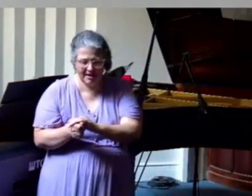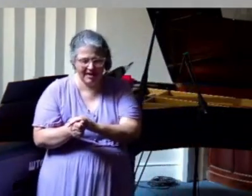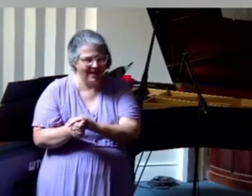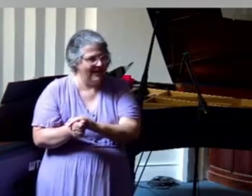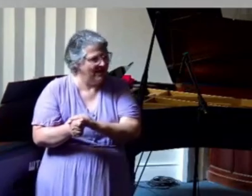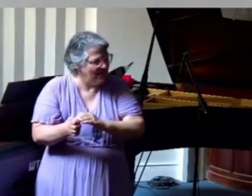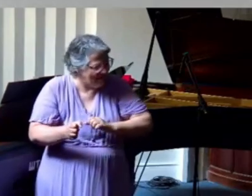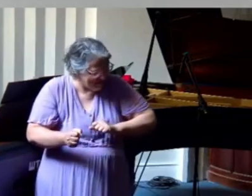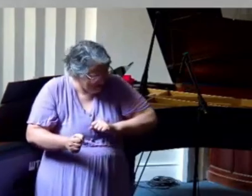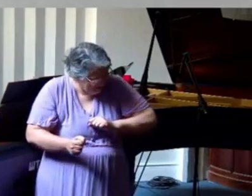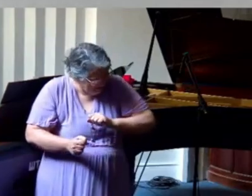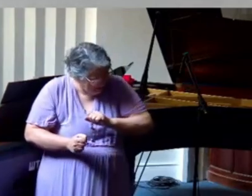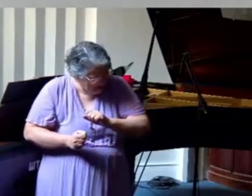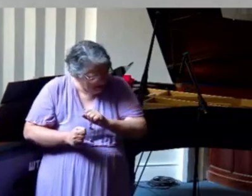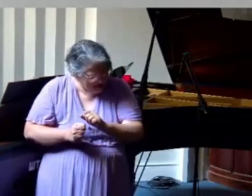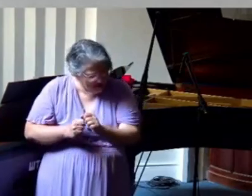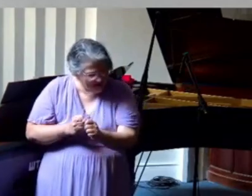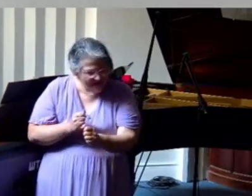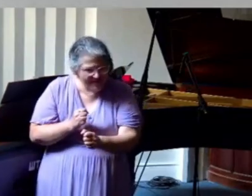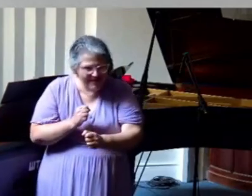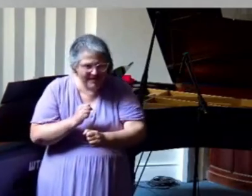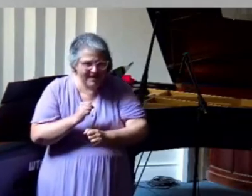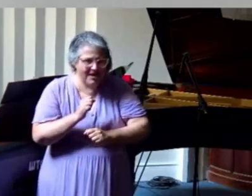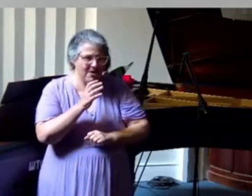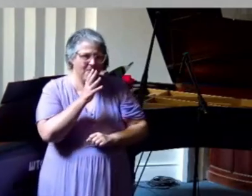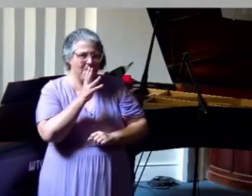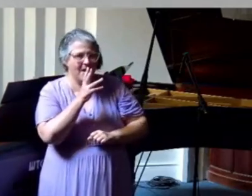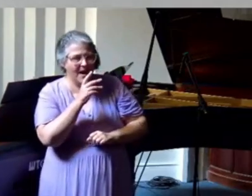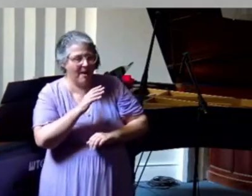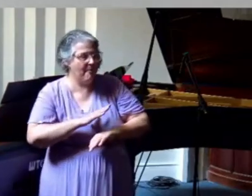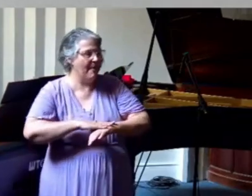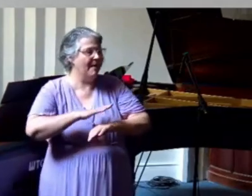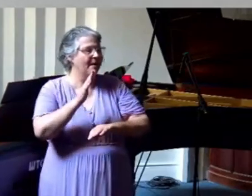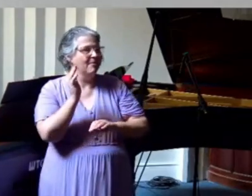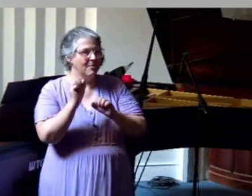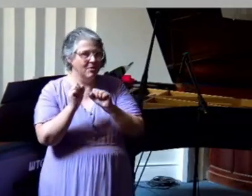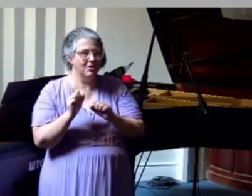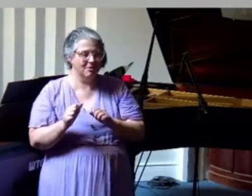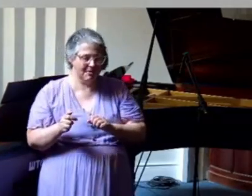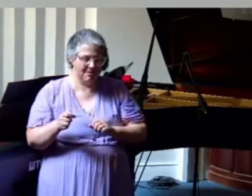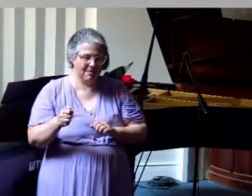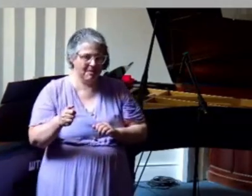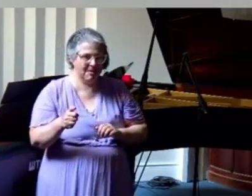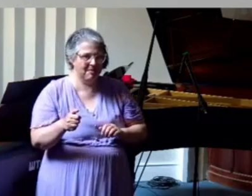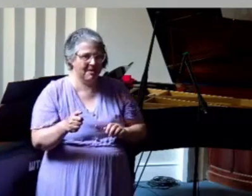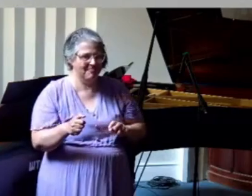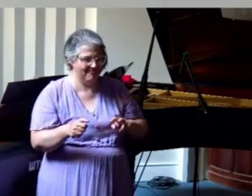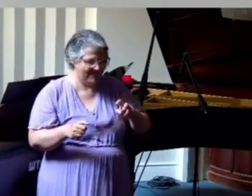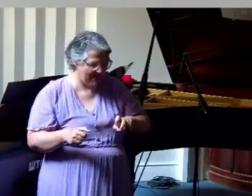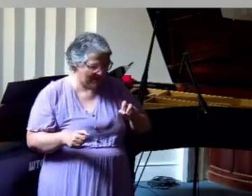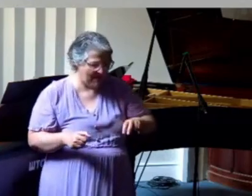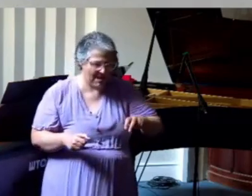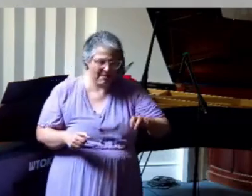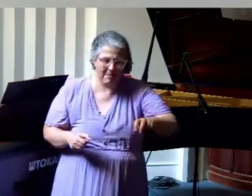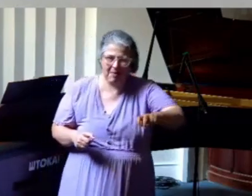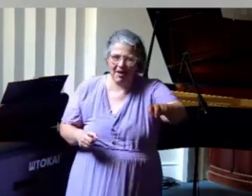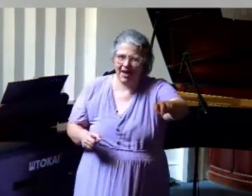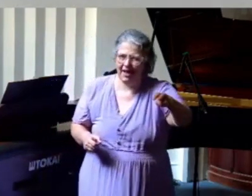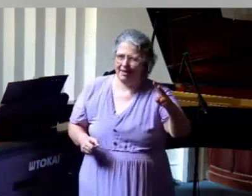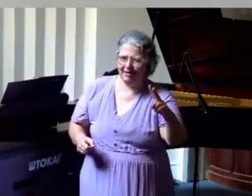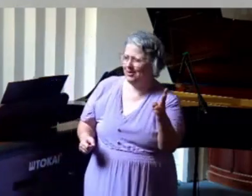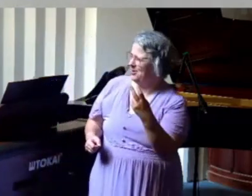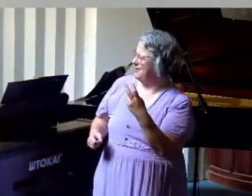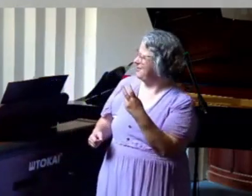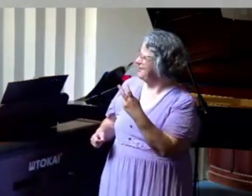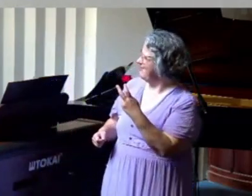podia andar. A lebre olhava para trás, não via a tartaruga e pensou, já ganhei.